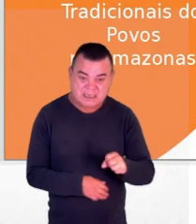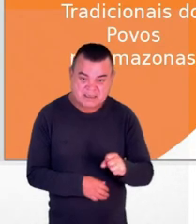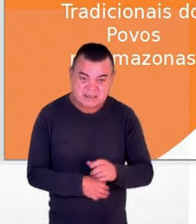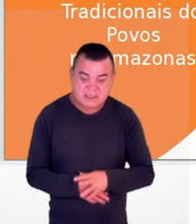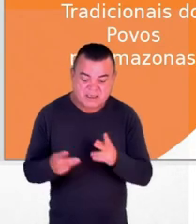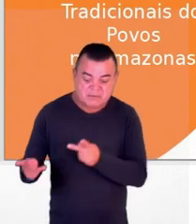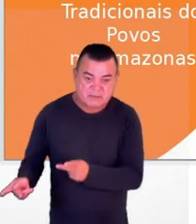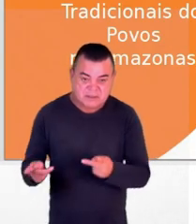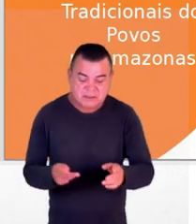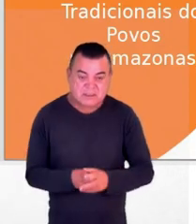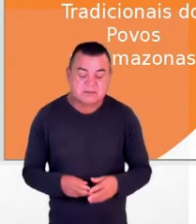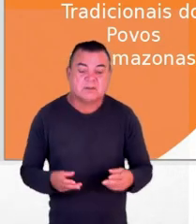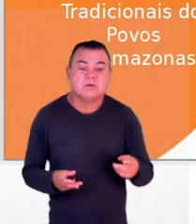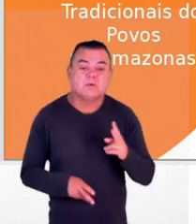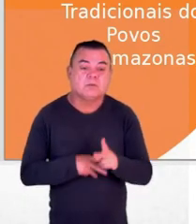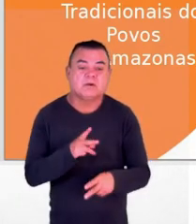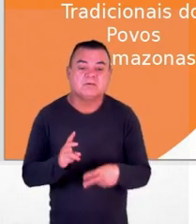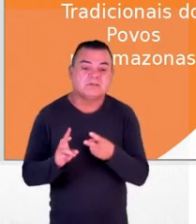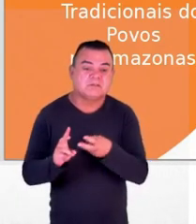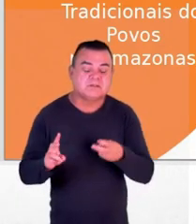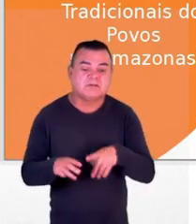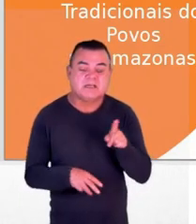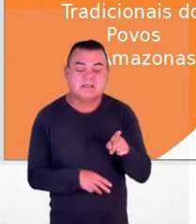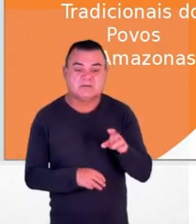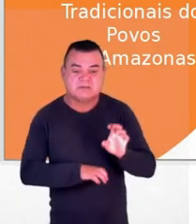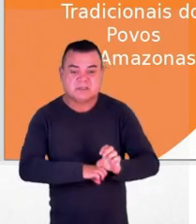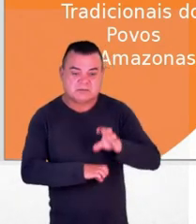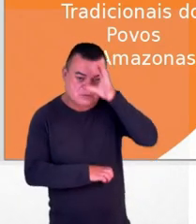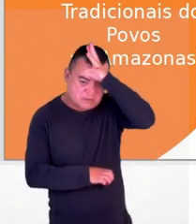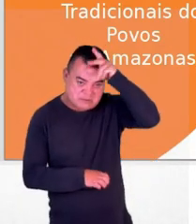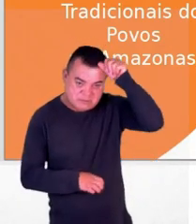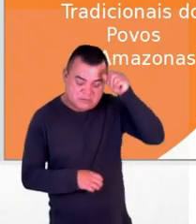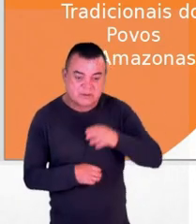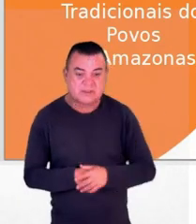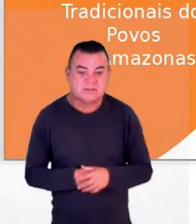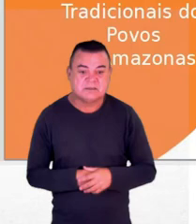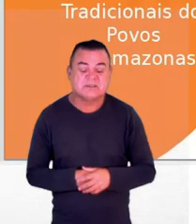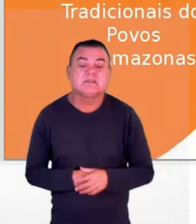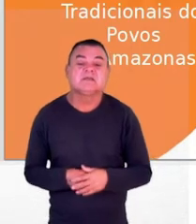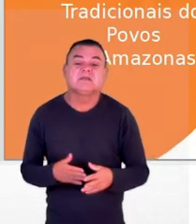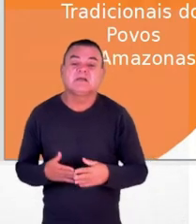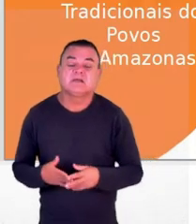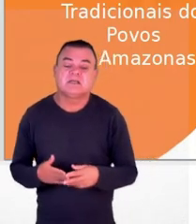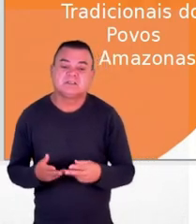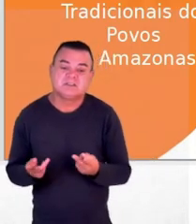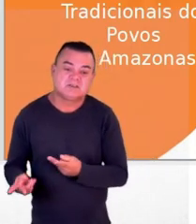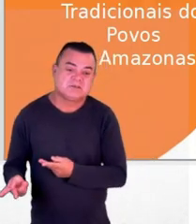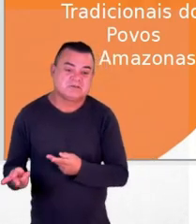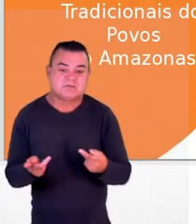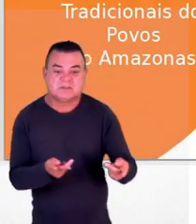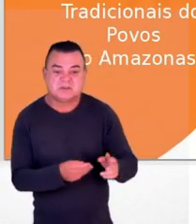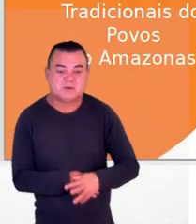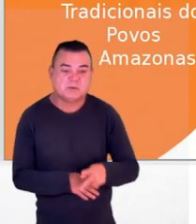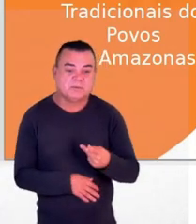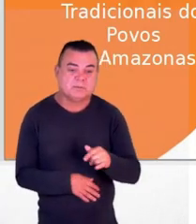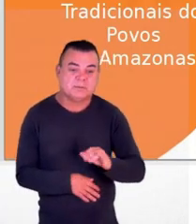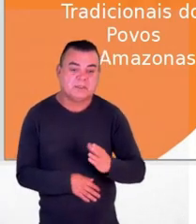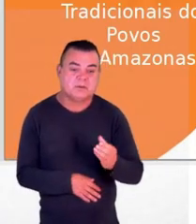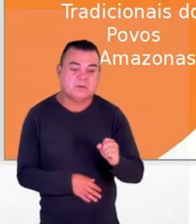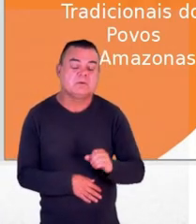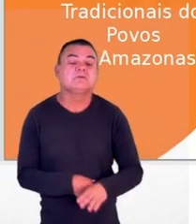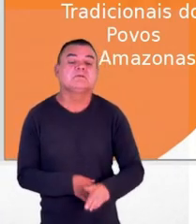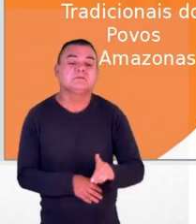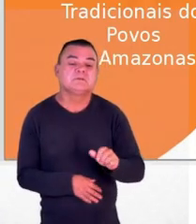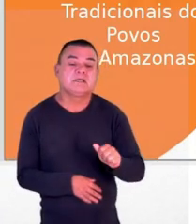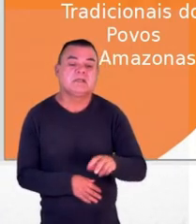né e eh vou acompanhar lá o projeto detin turismo a subida do pico da neblina que é o maior